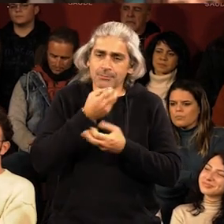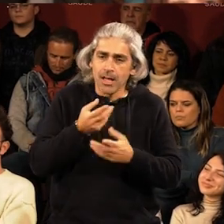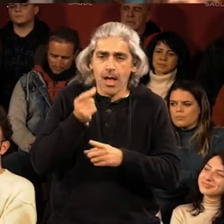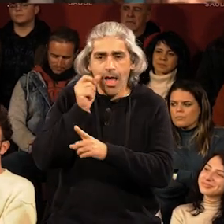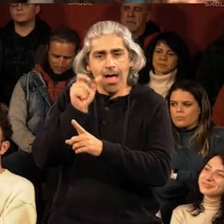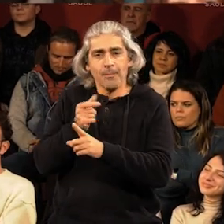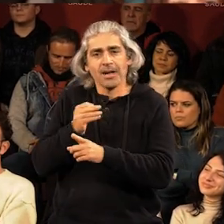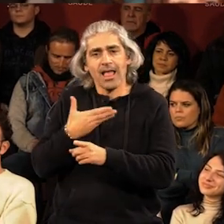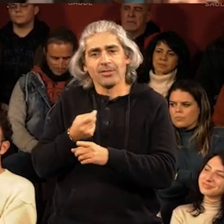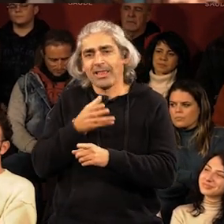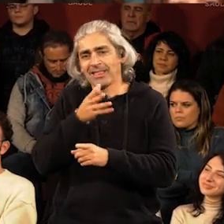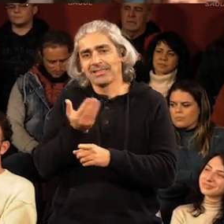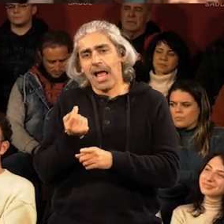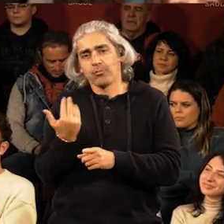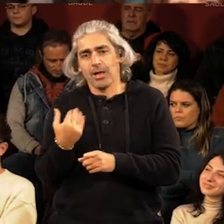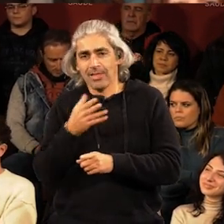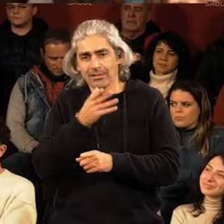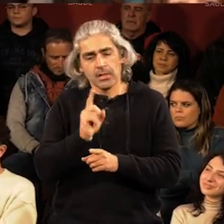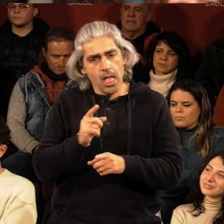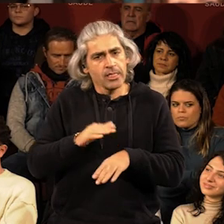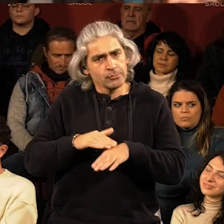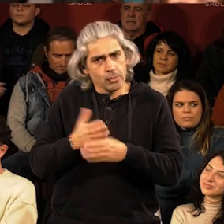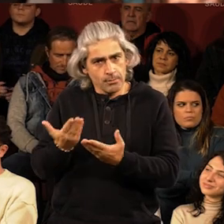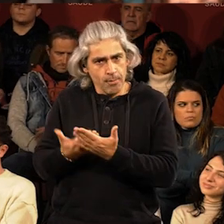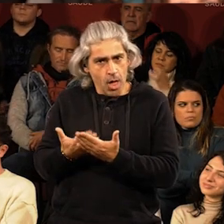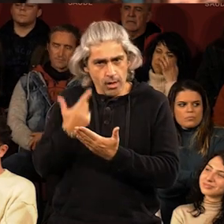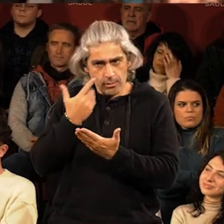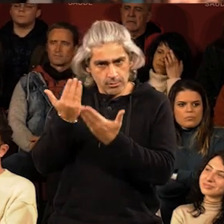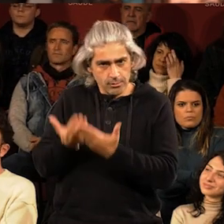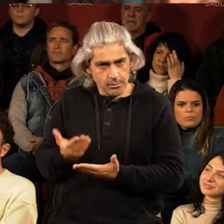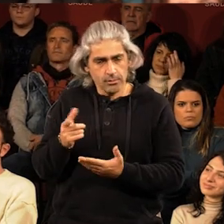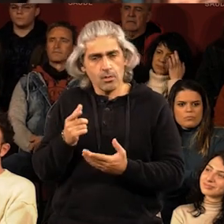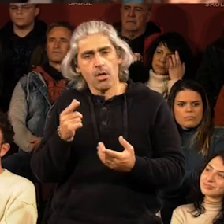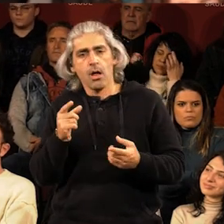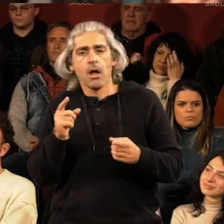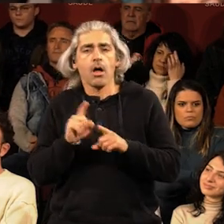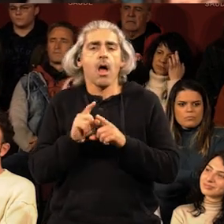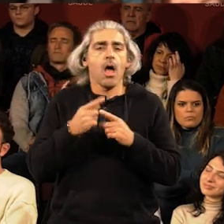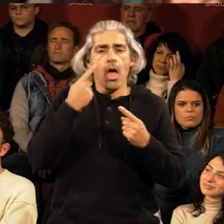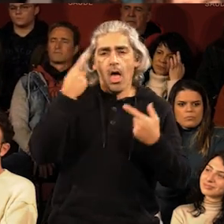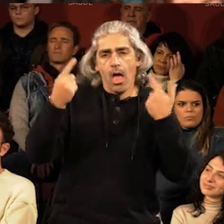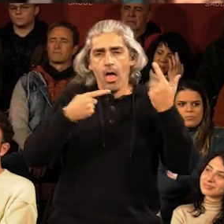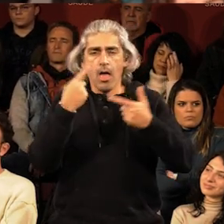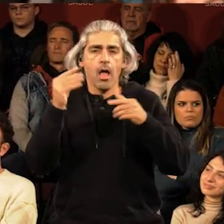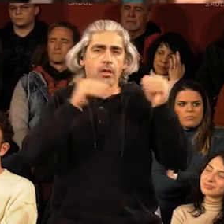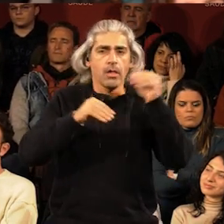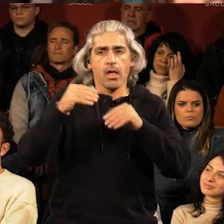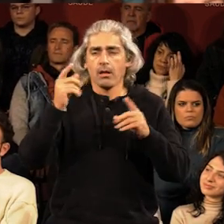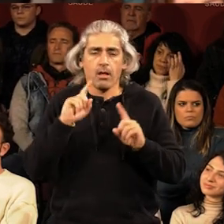Bernardino que testemunham não a preocupação com estéis estéreis aritméticas